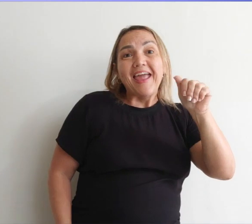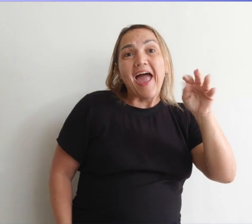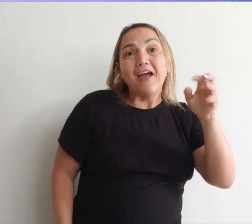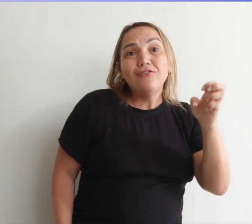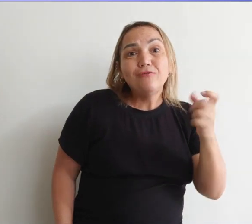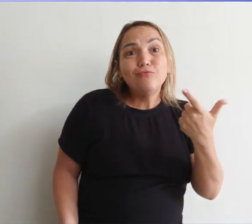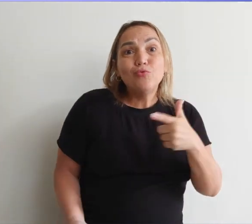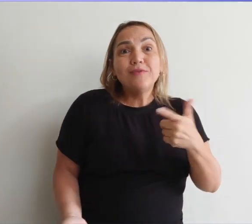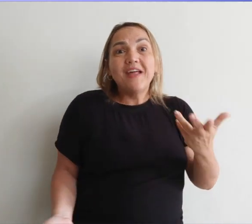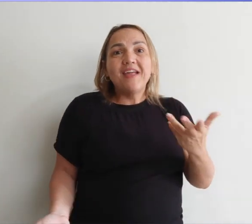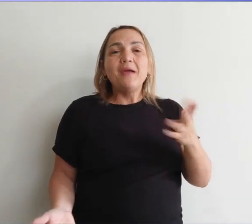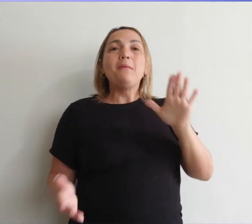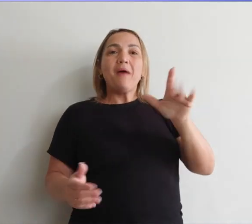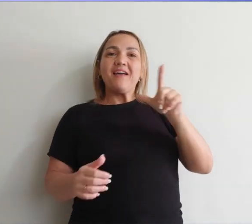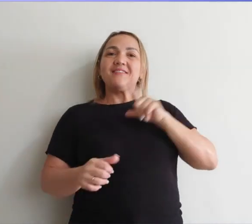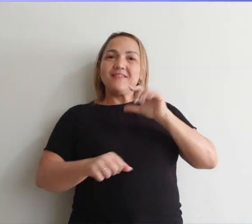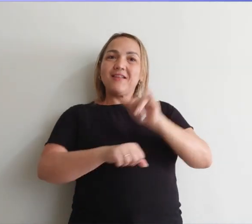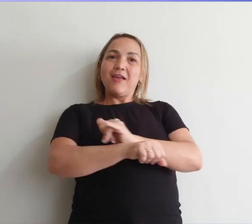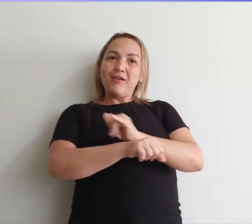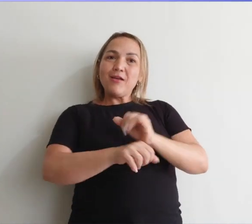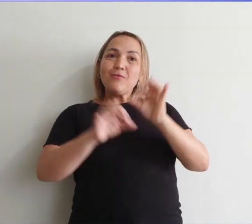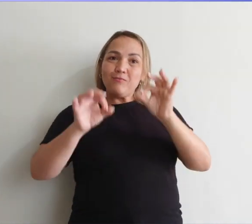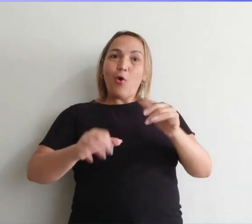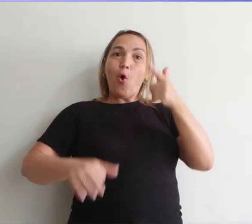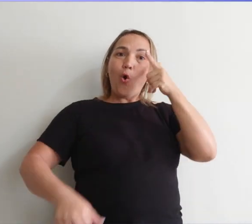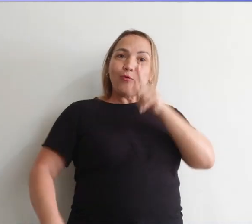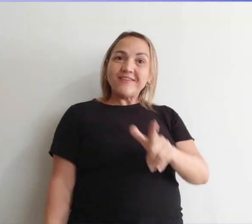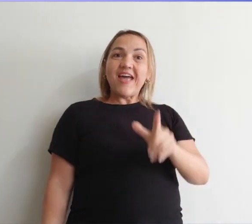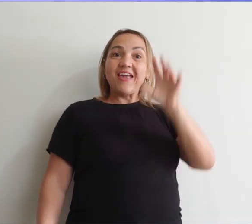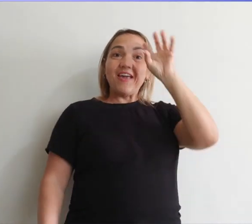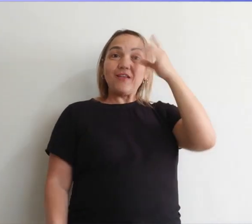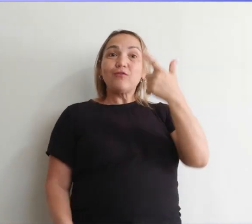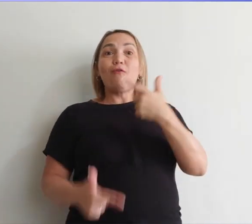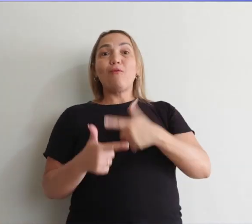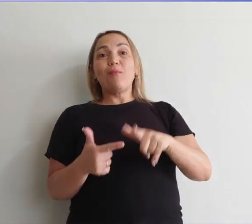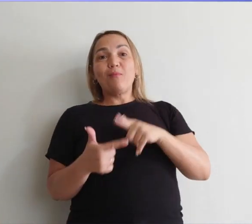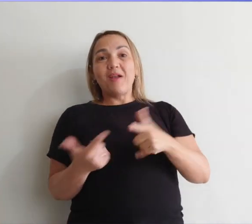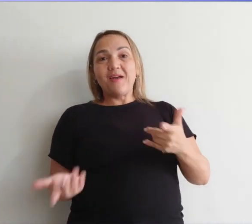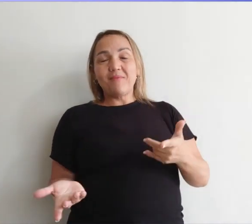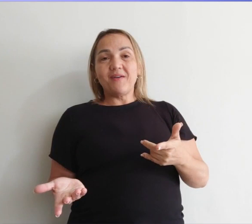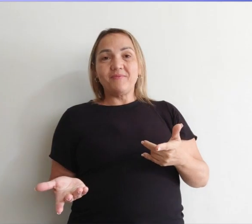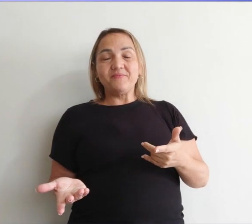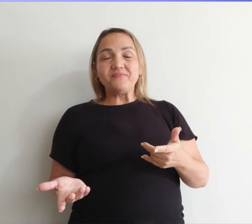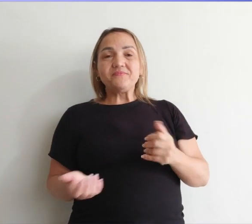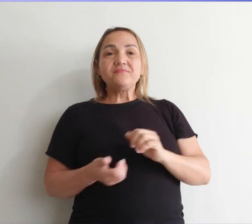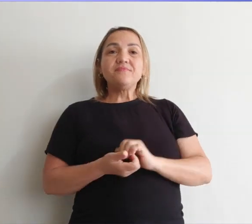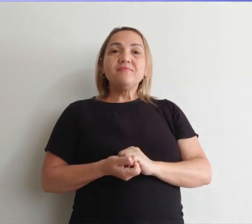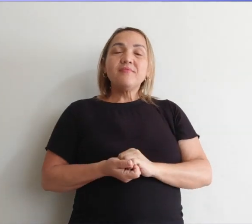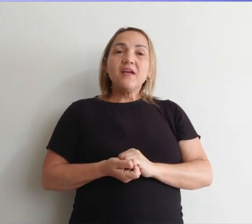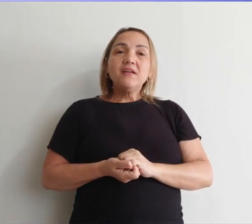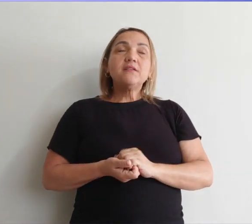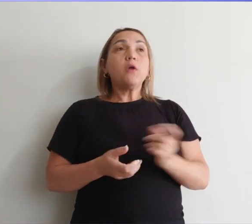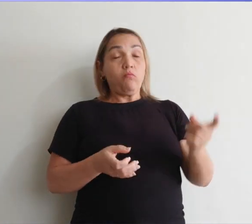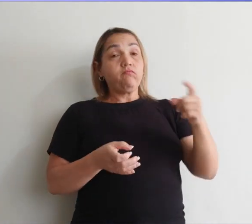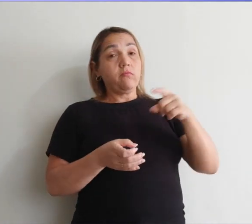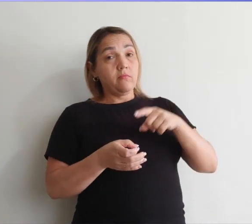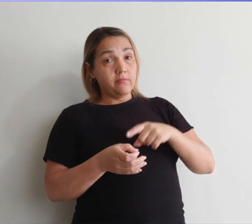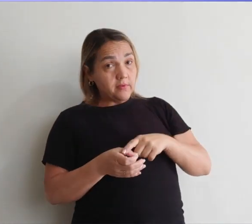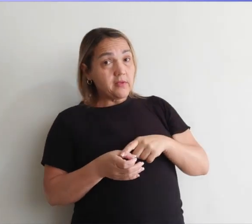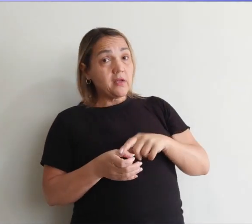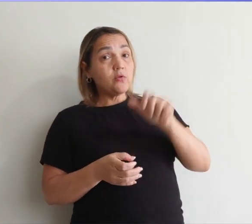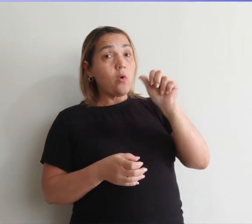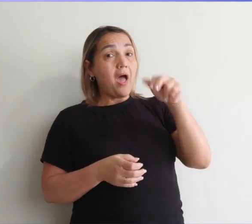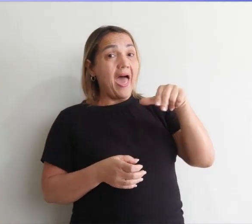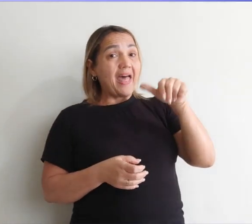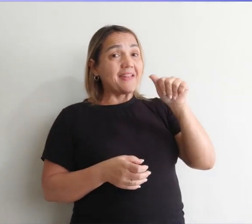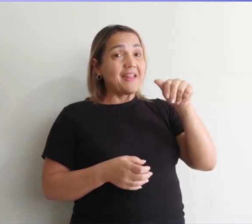ferramentas corretas... Aí você entendeu o processo e... Você resolve o problema. Então, assim, voltando na questão